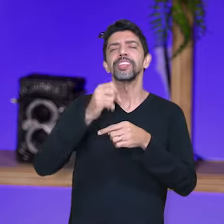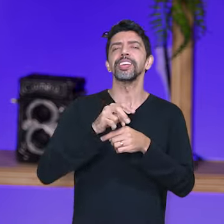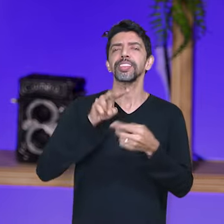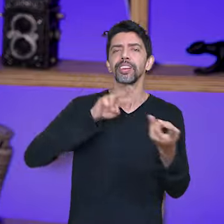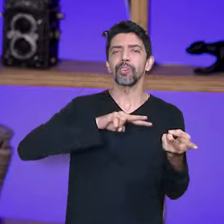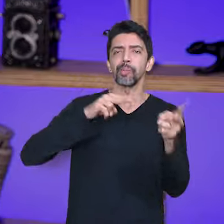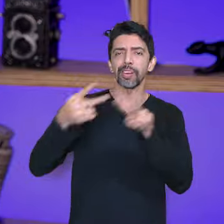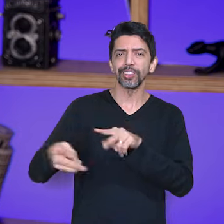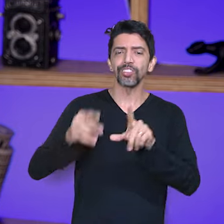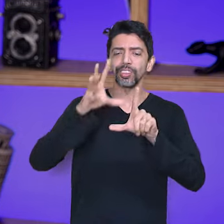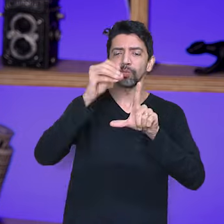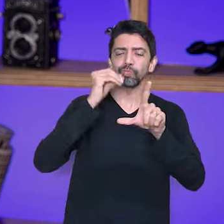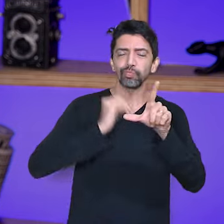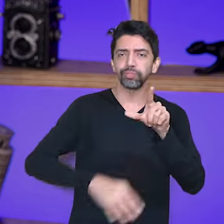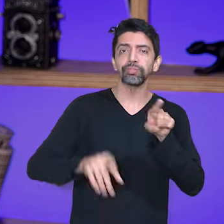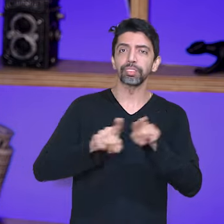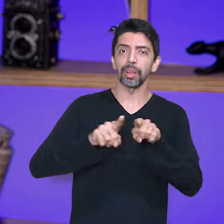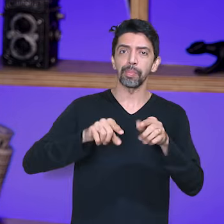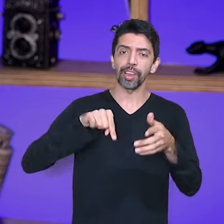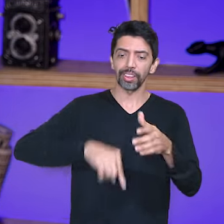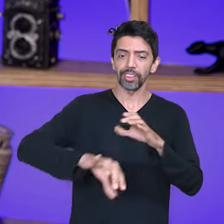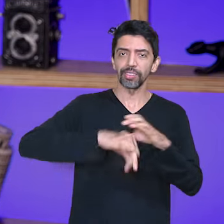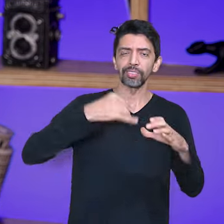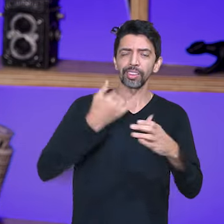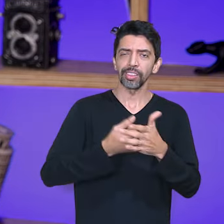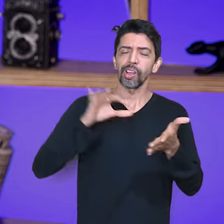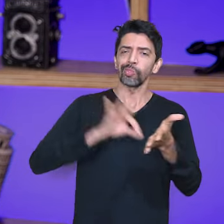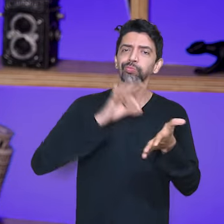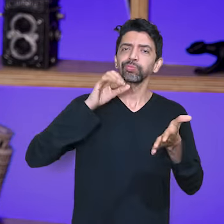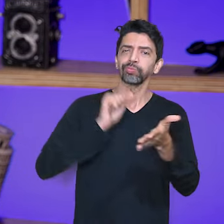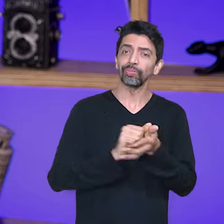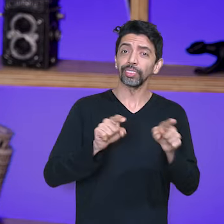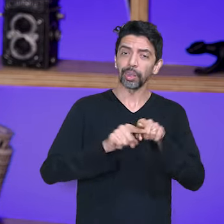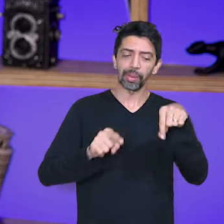Dinheiro à Vista, não se esquecendo ainda do sininho, para